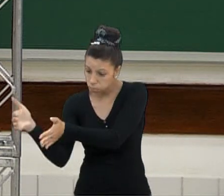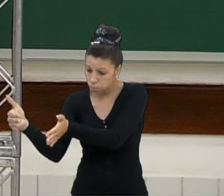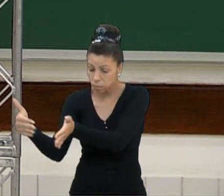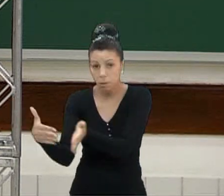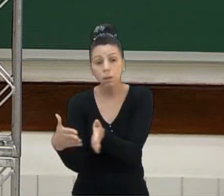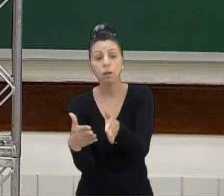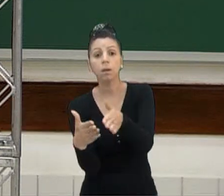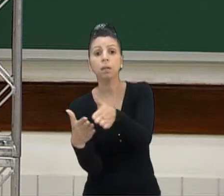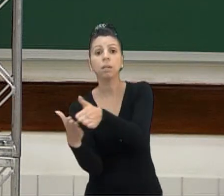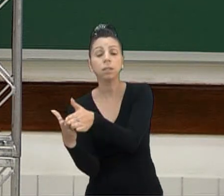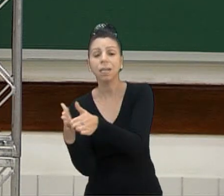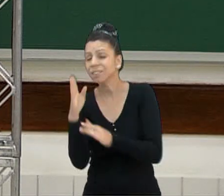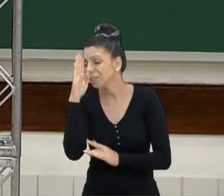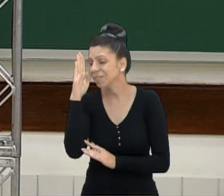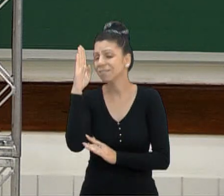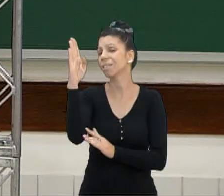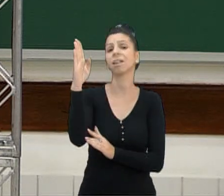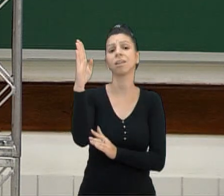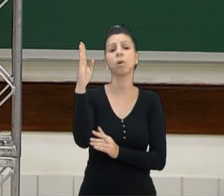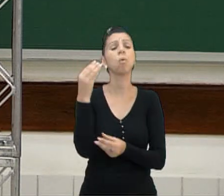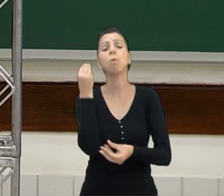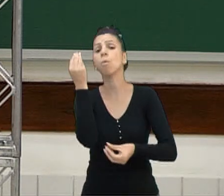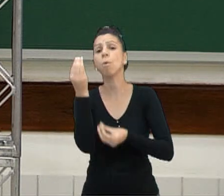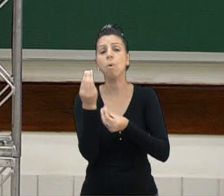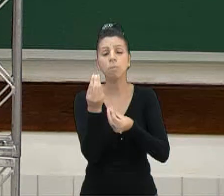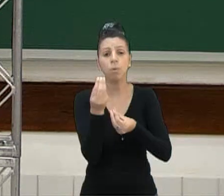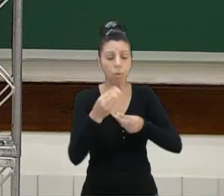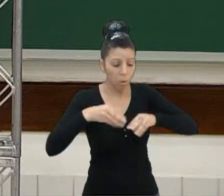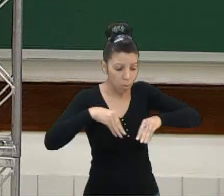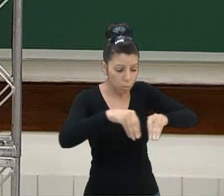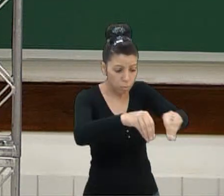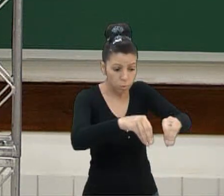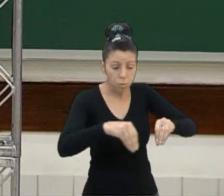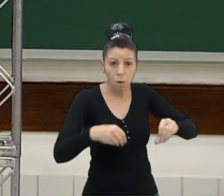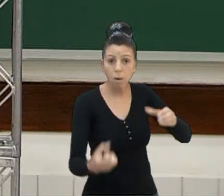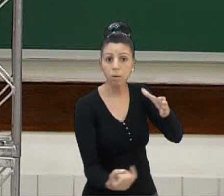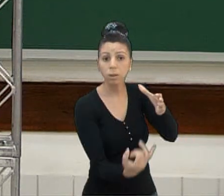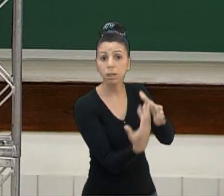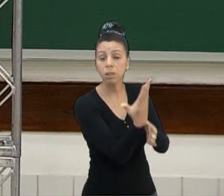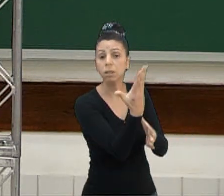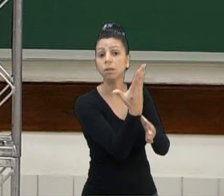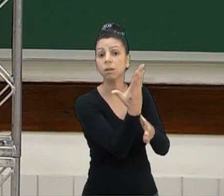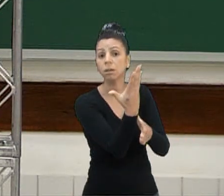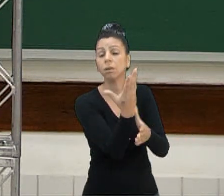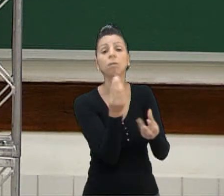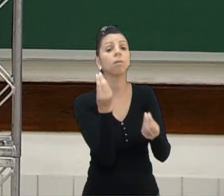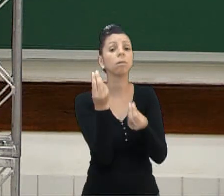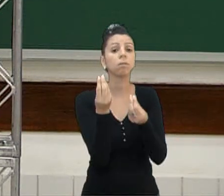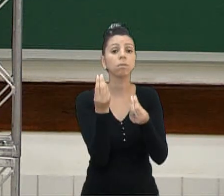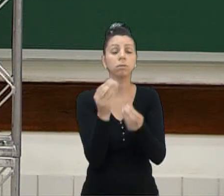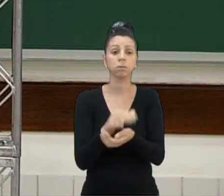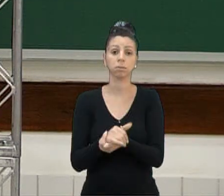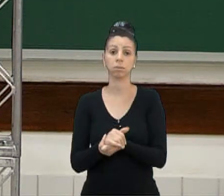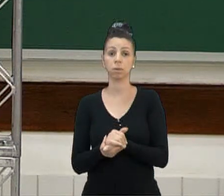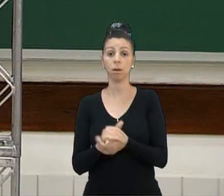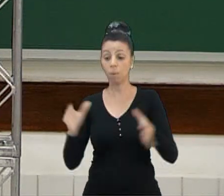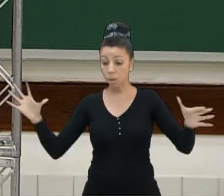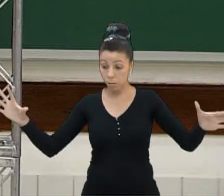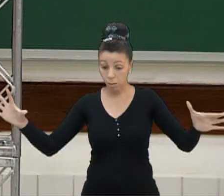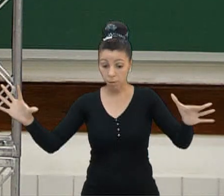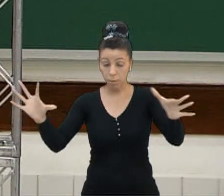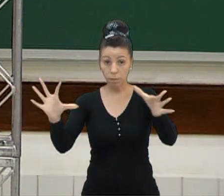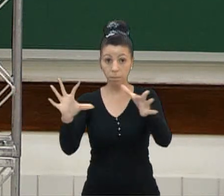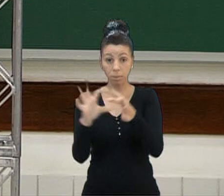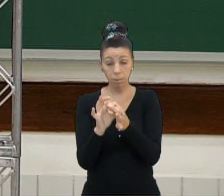geográfico, está diretamente ligada com a forma de relevo. As áreas de nascente nas porções mais altas e eles vão escoar ou